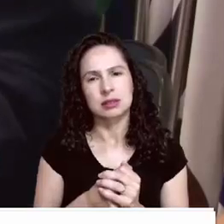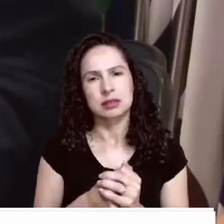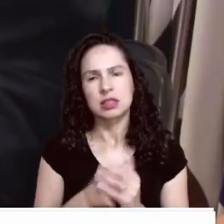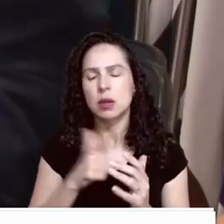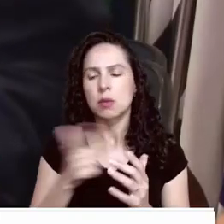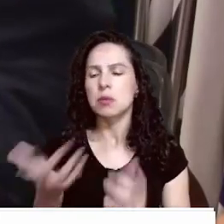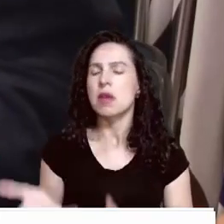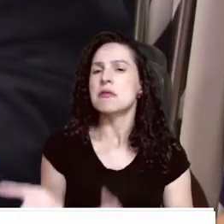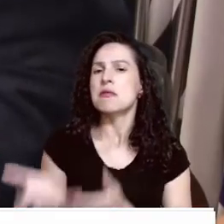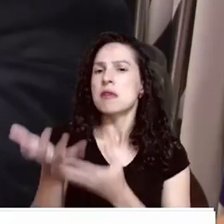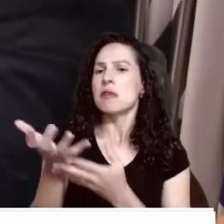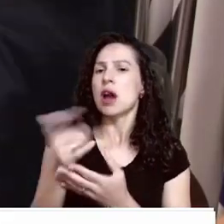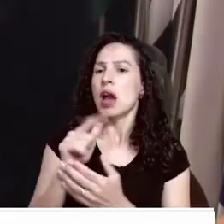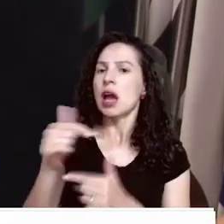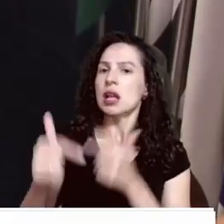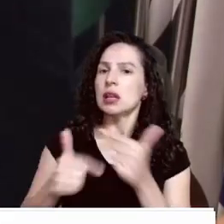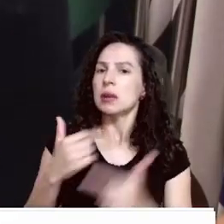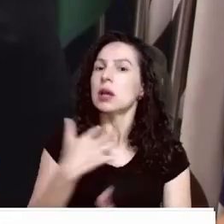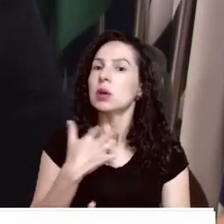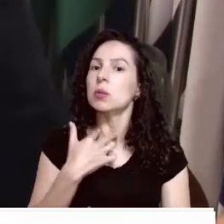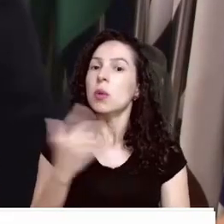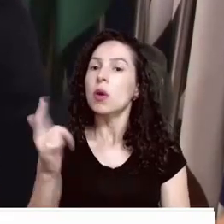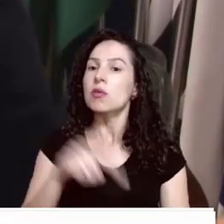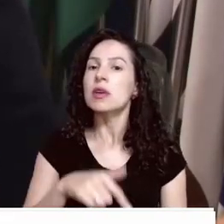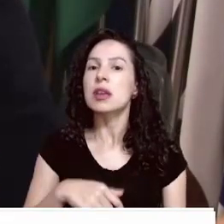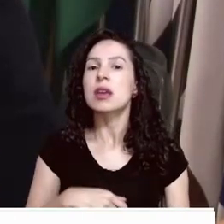servidores que não podem vir aqui falar.